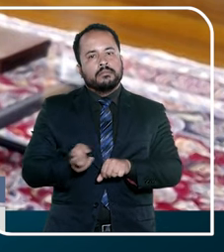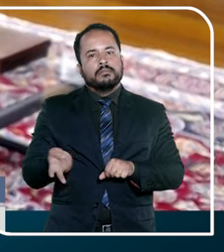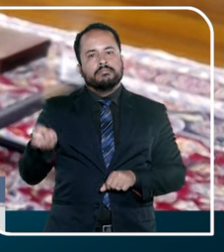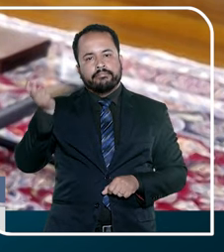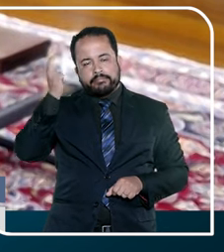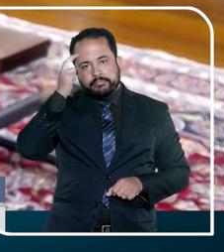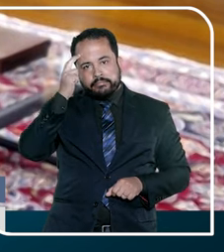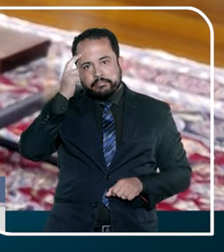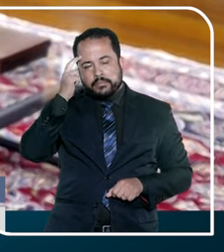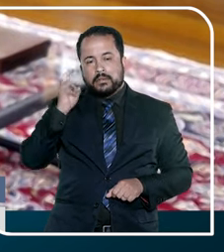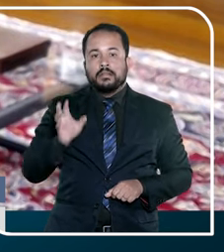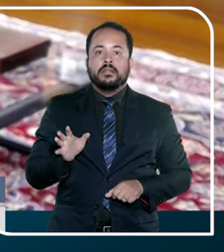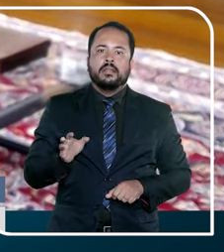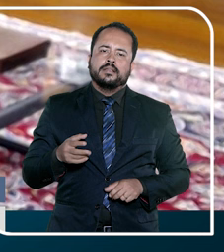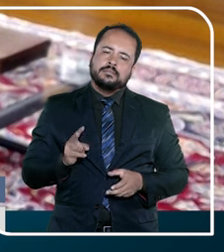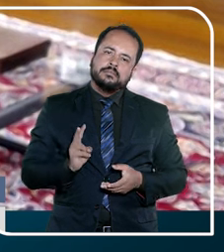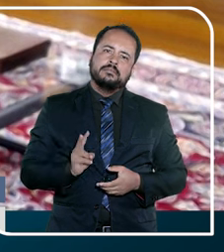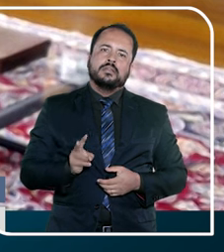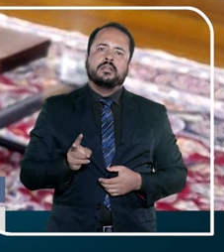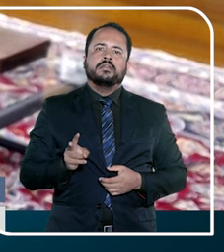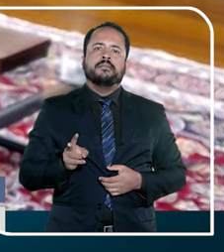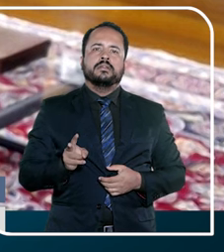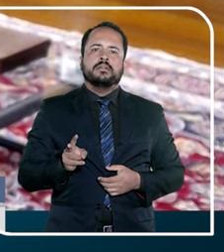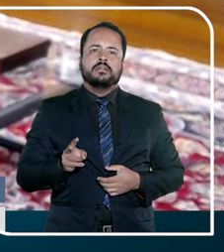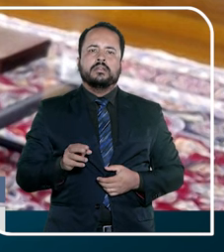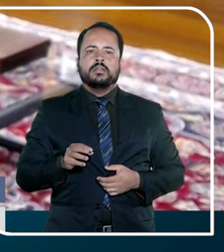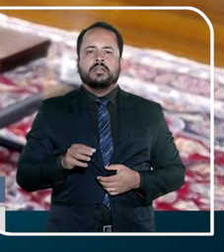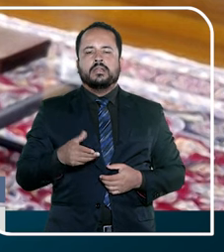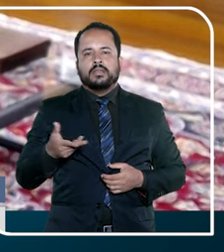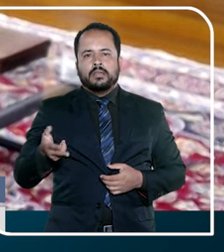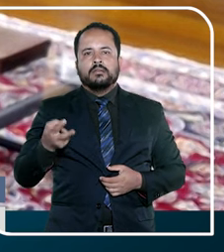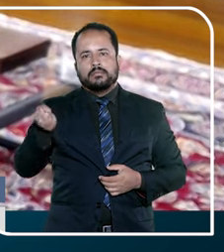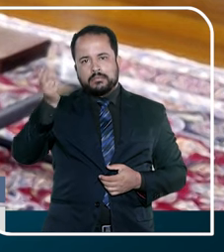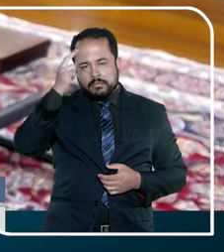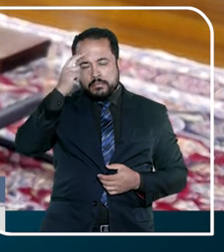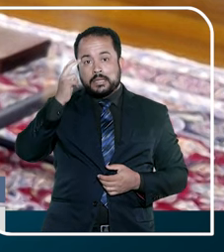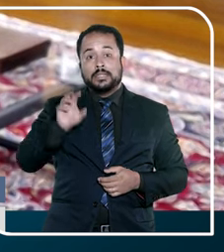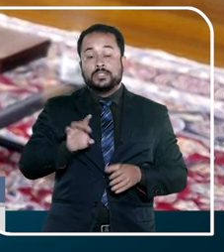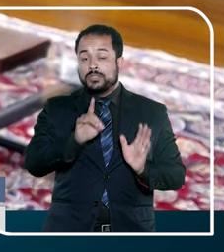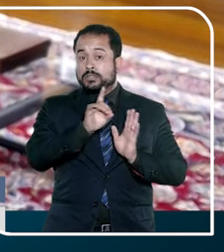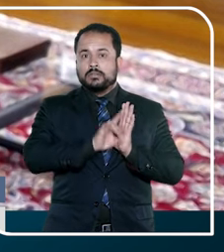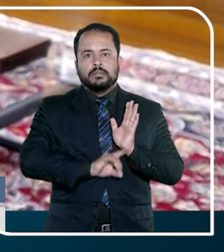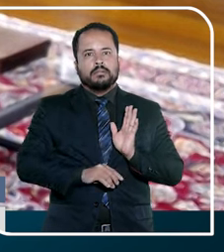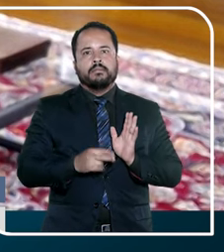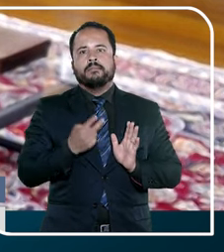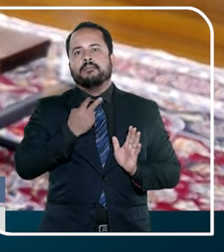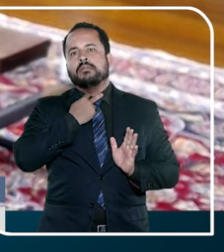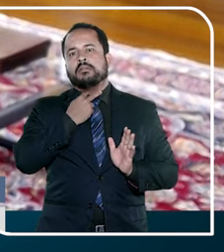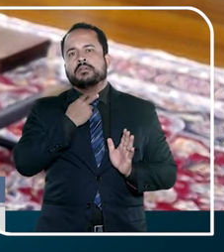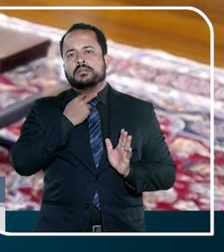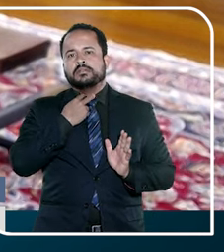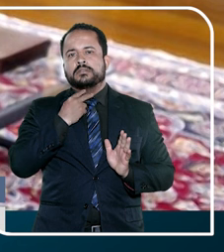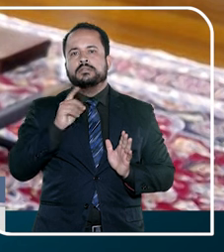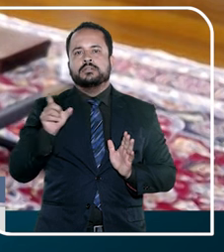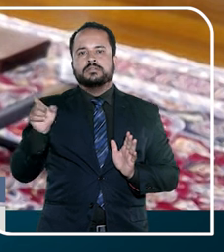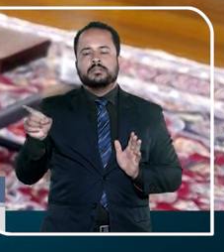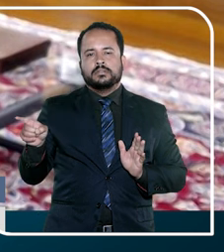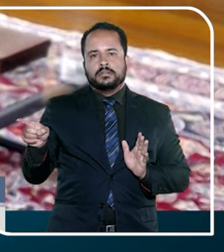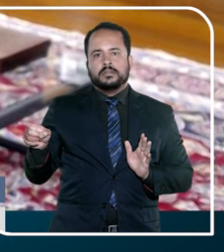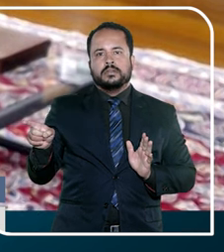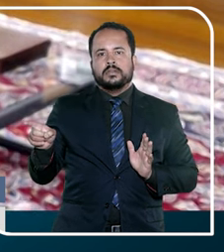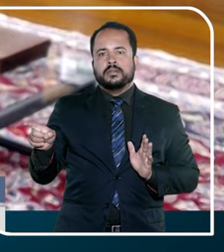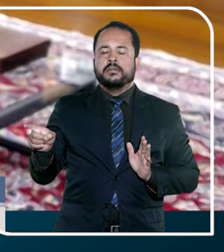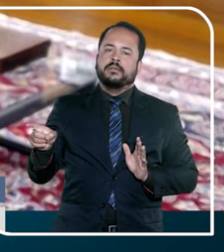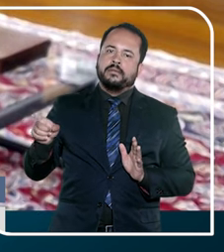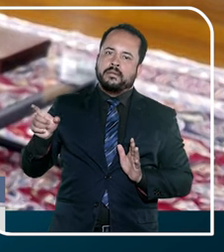são muito frequentes na nossa tradição o direito penal não pode portanto ser desconsiderado e e